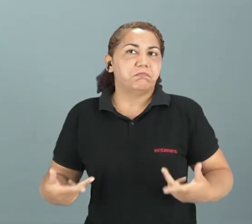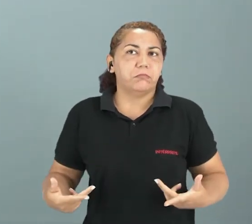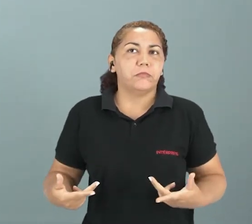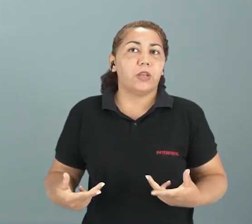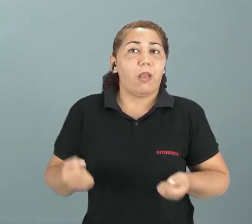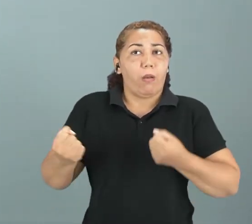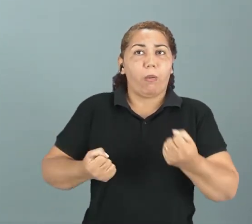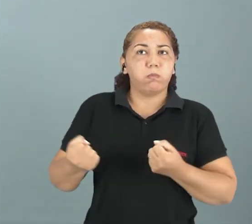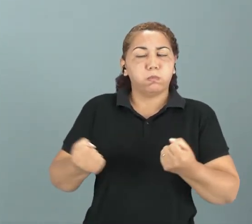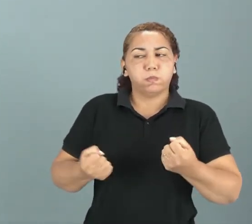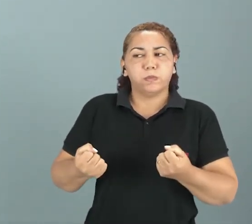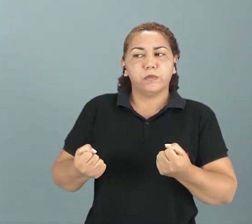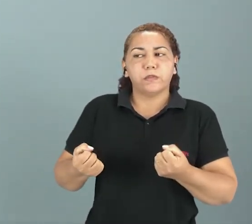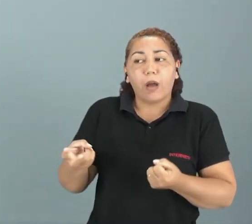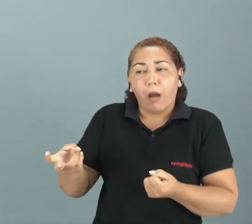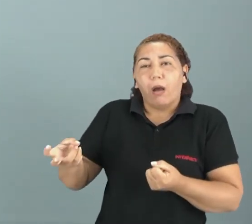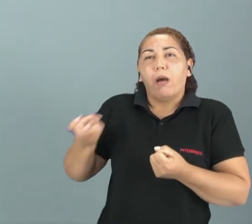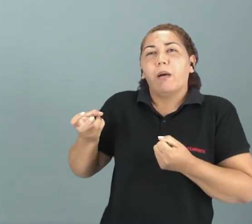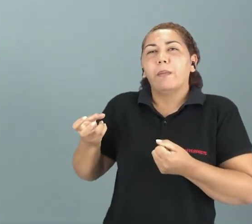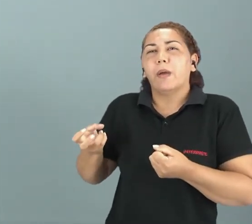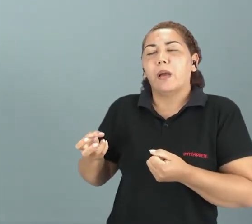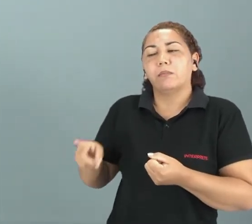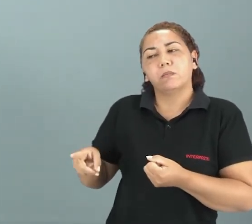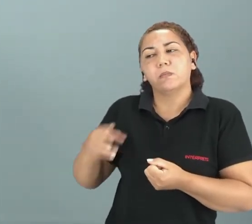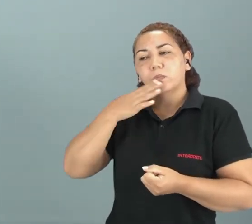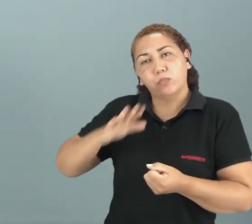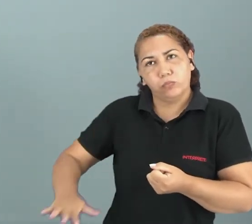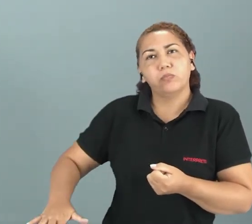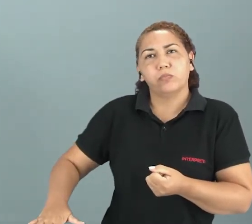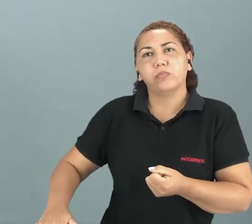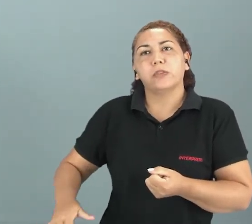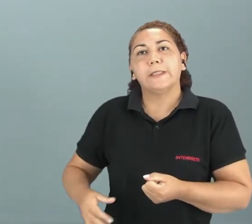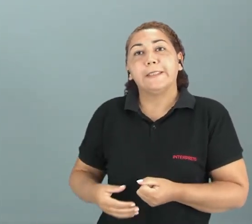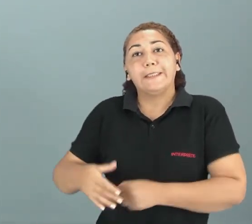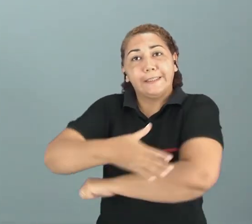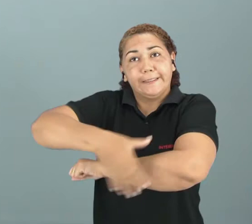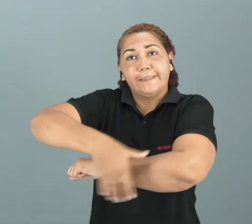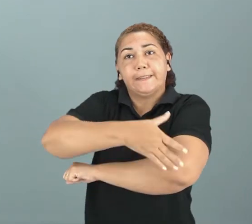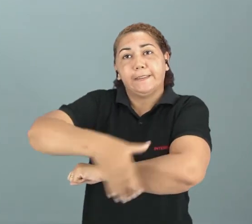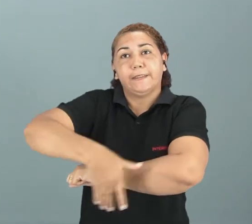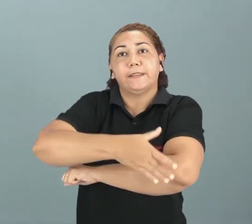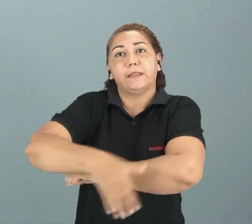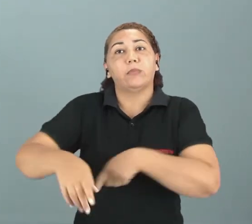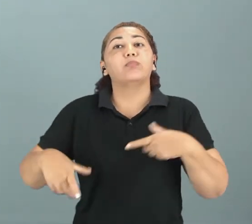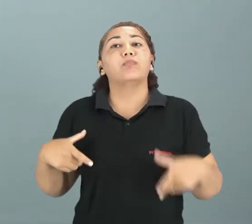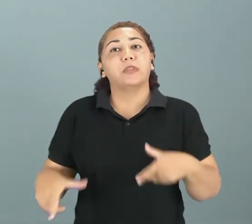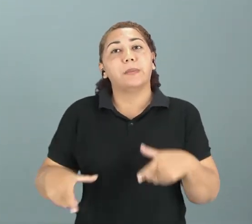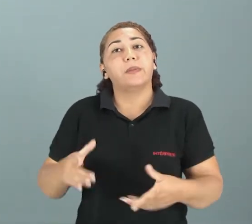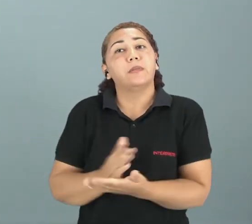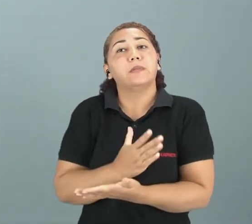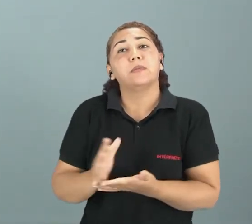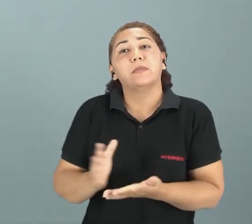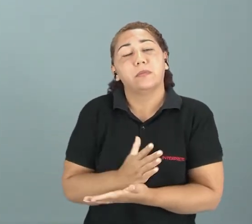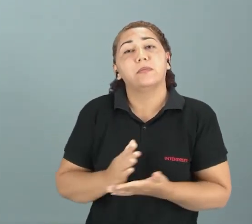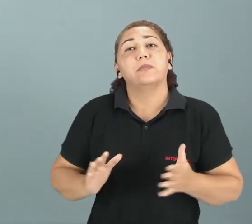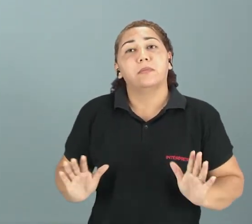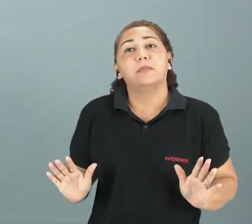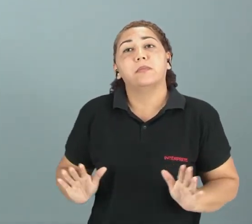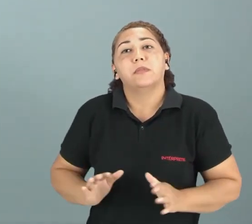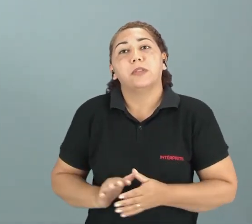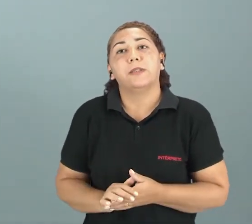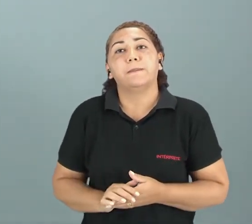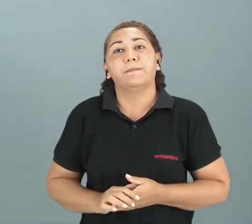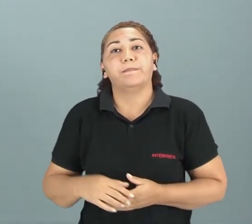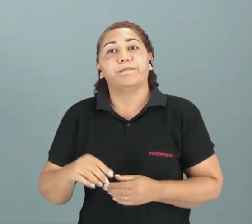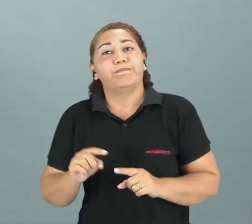vir para o trabalho, fazer certas atividades, eu vejo muitas crianças ainda na rua fazendo algumas atividades que não